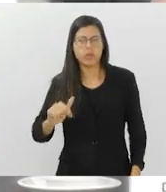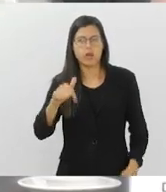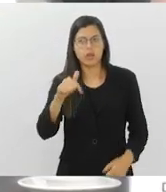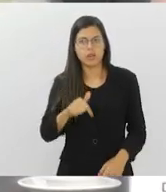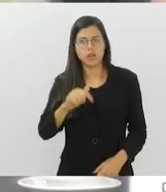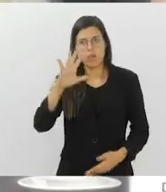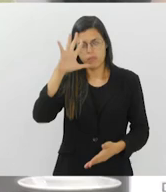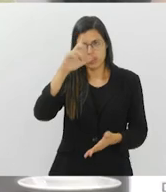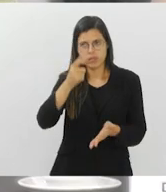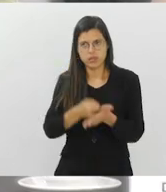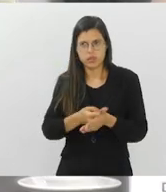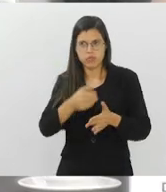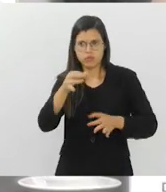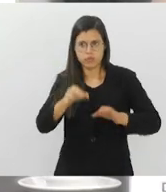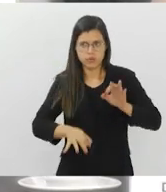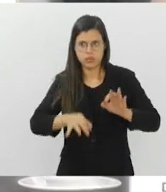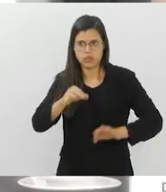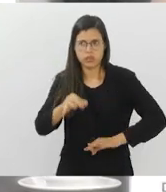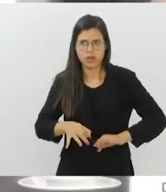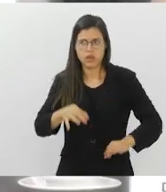então está aqui